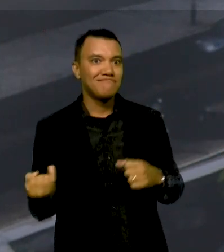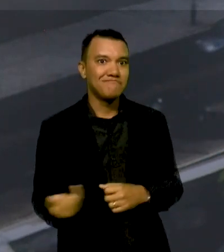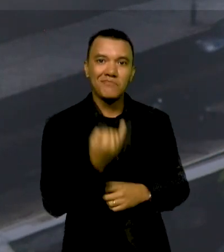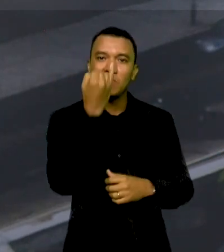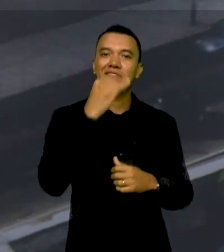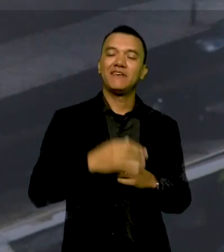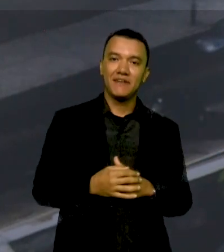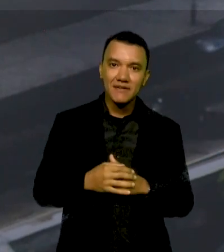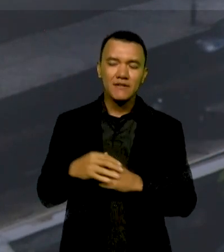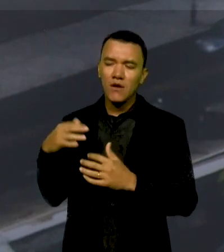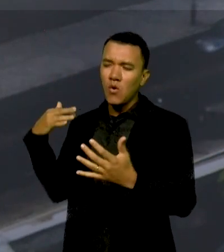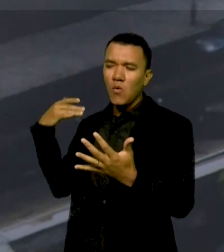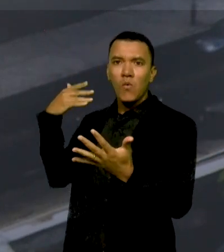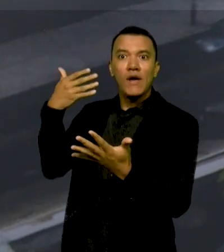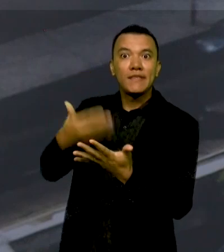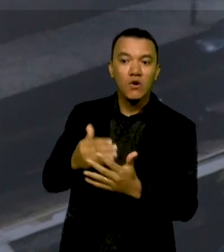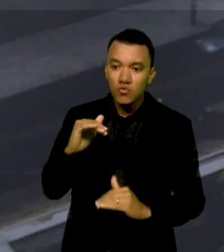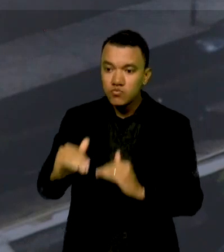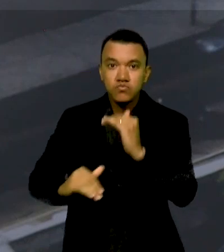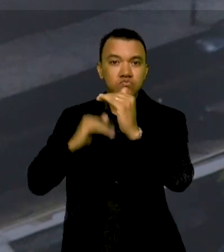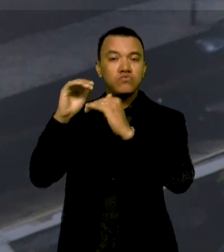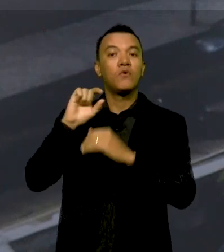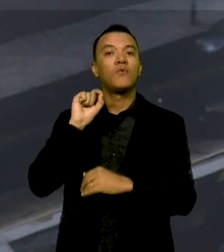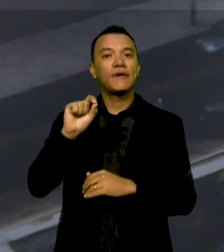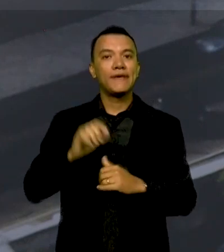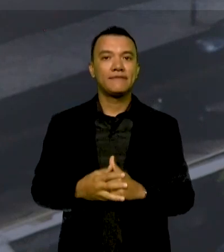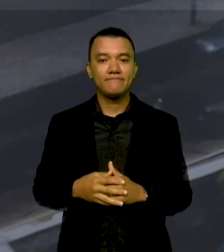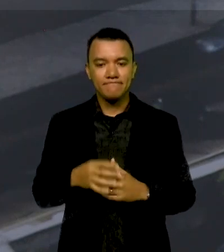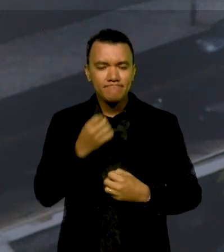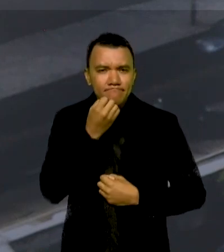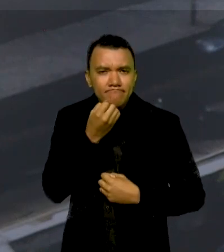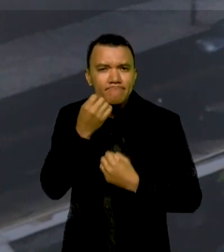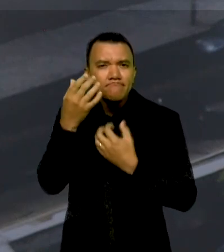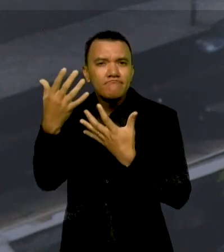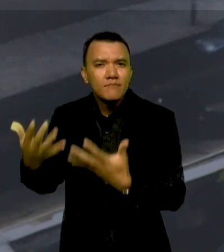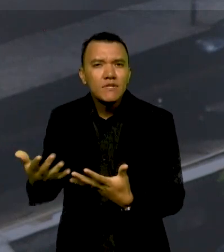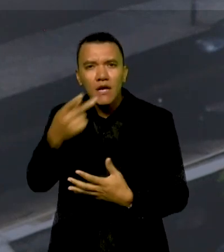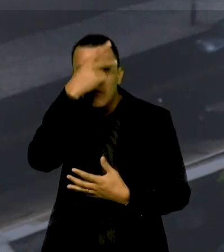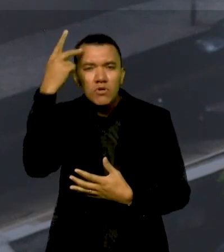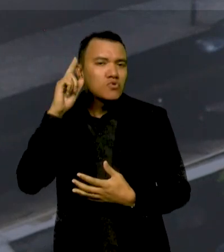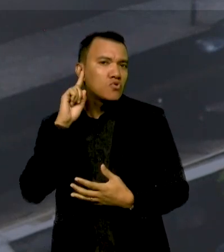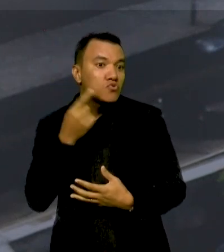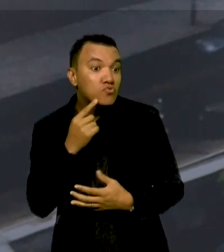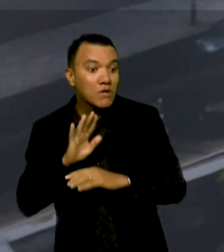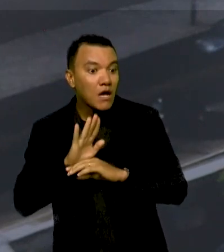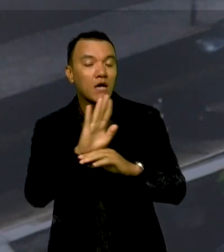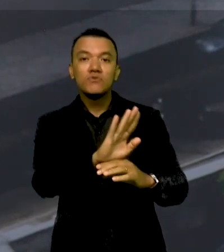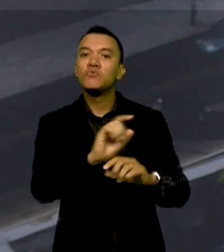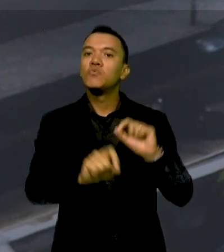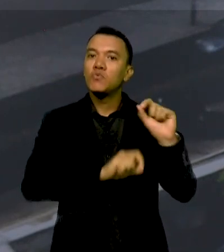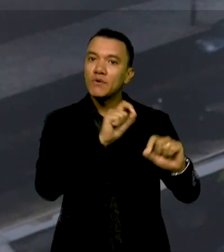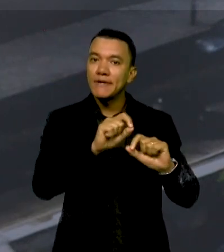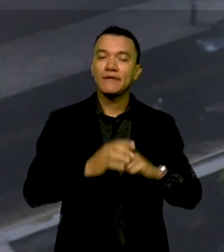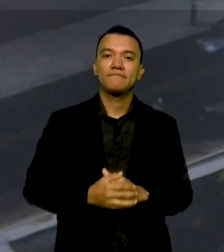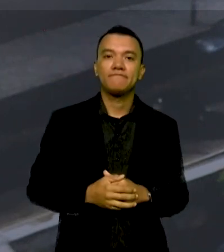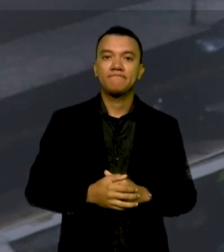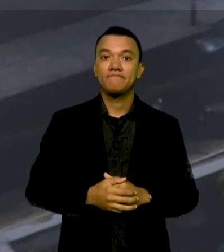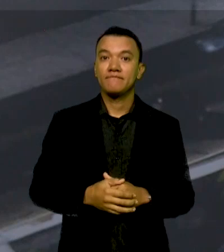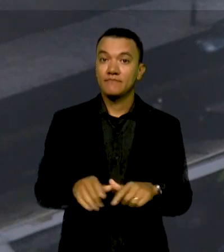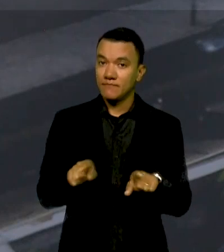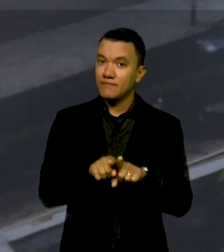desde a sua oficialização? Qual o papel dessa expressão na vida das pessoas surdas? E como o trabalho de